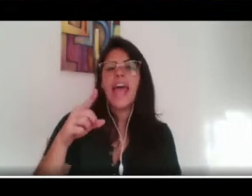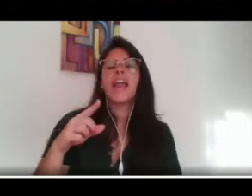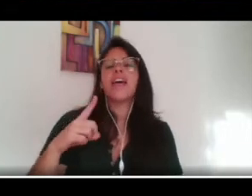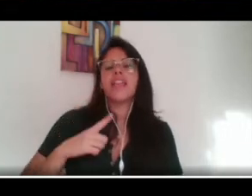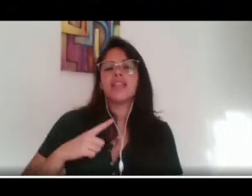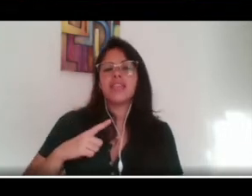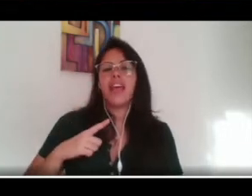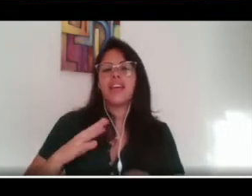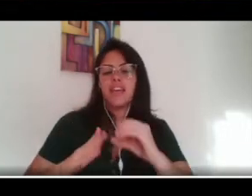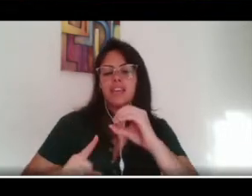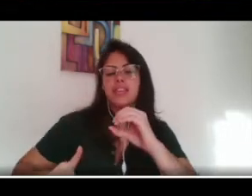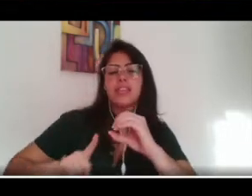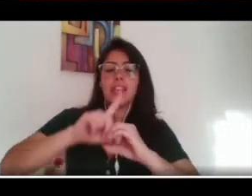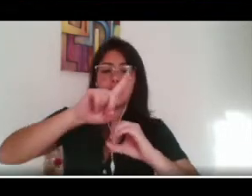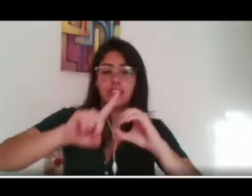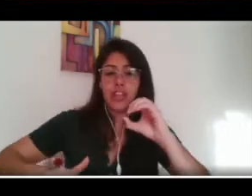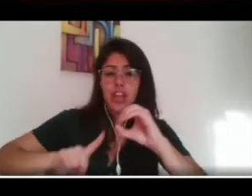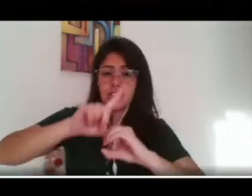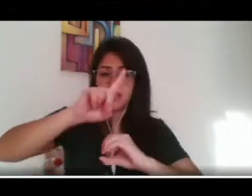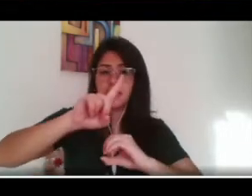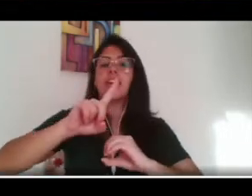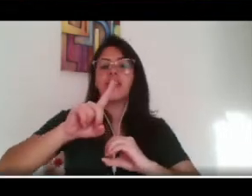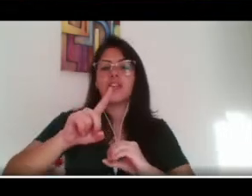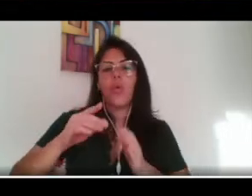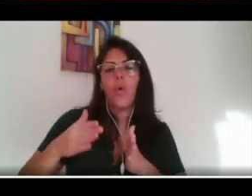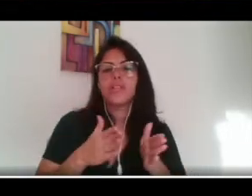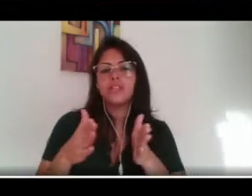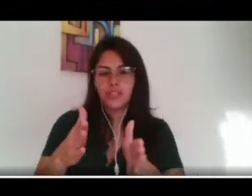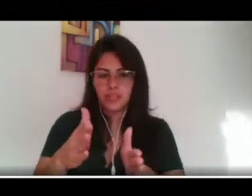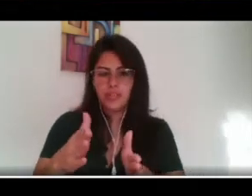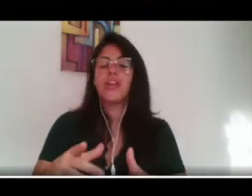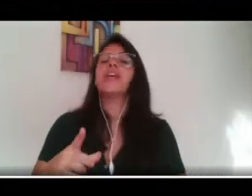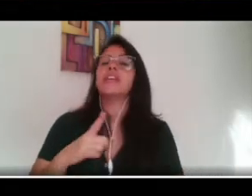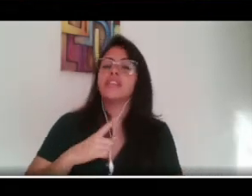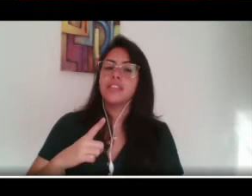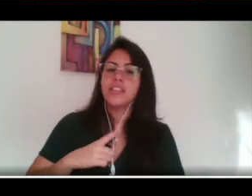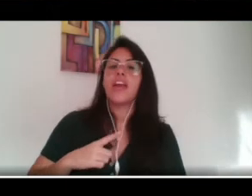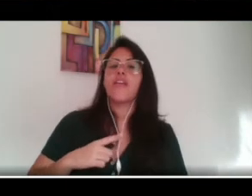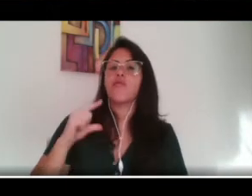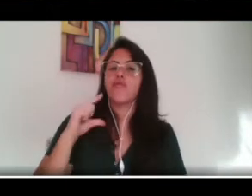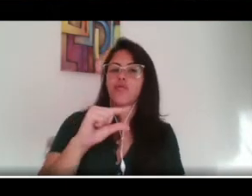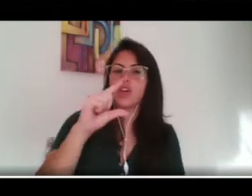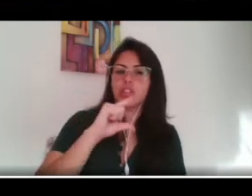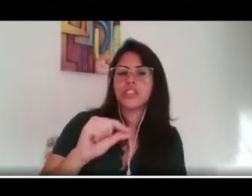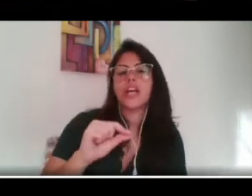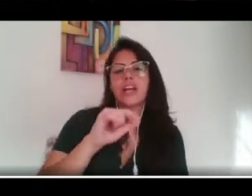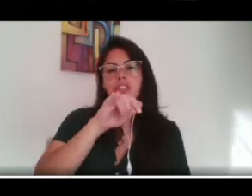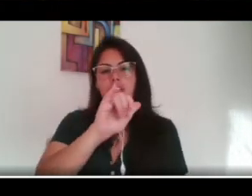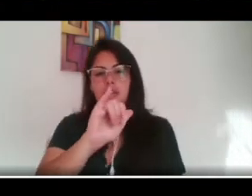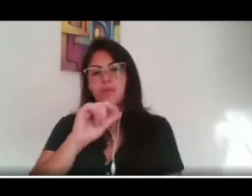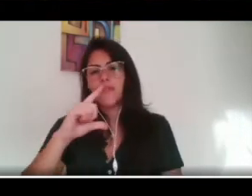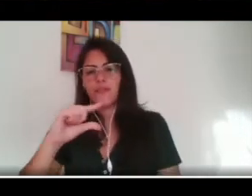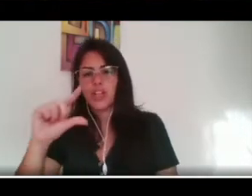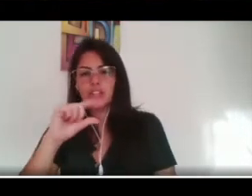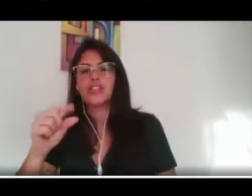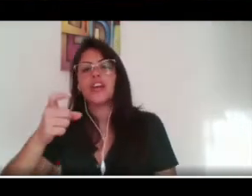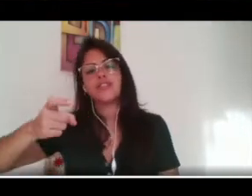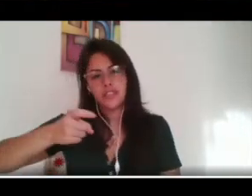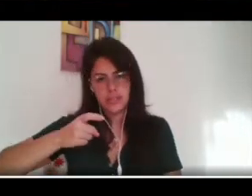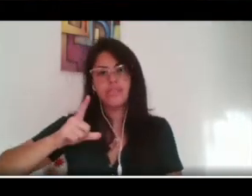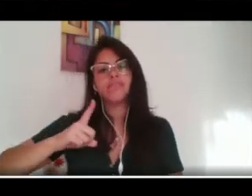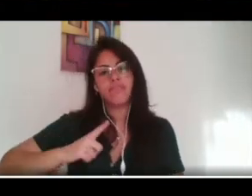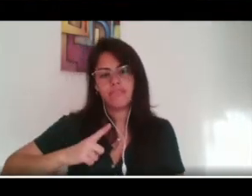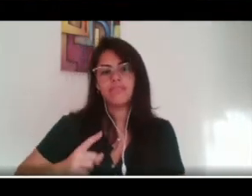uma velocidade em Y e uma velocidade em X, né? E a